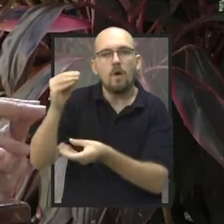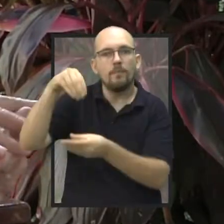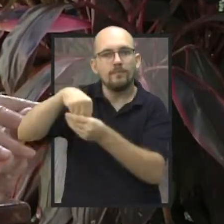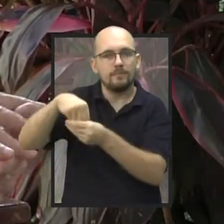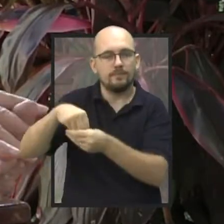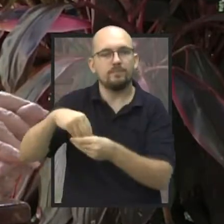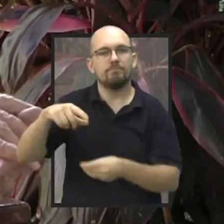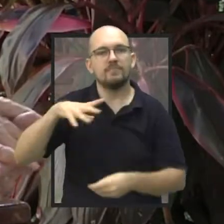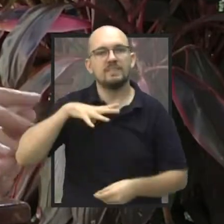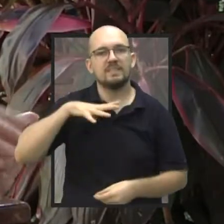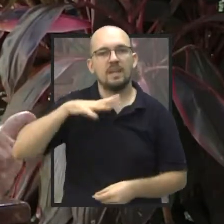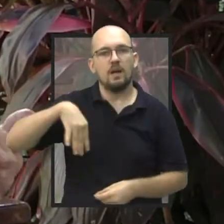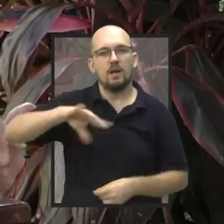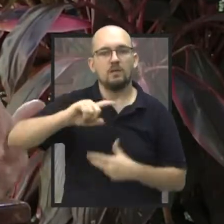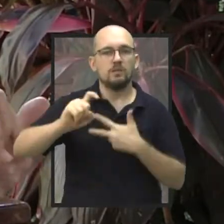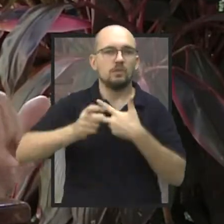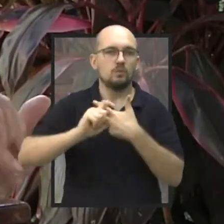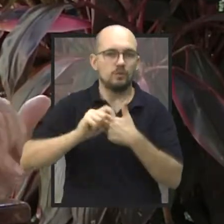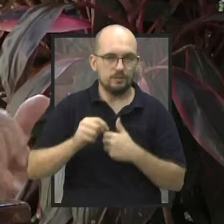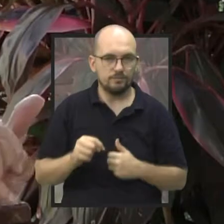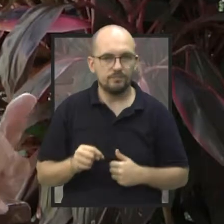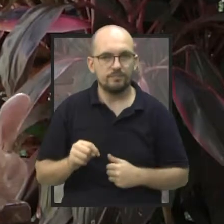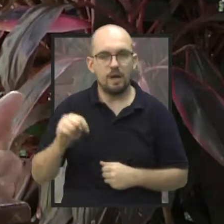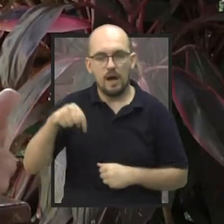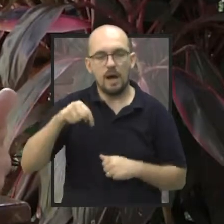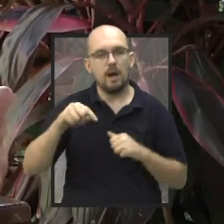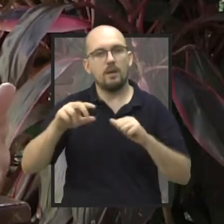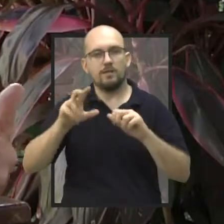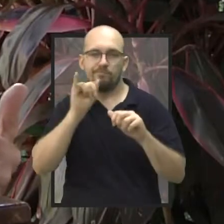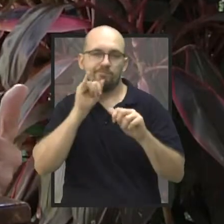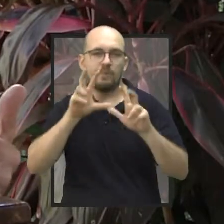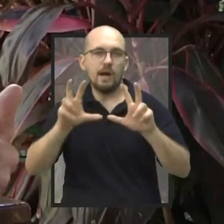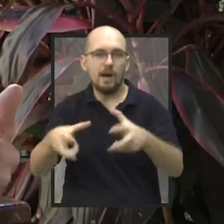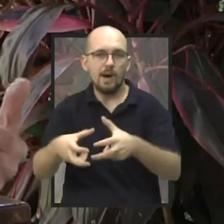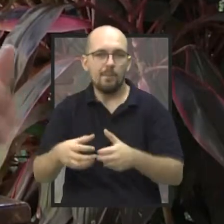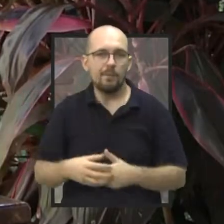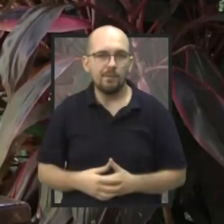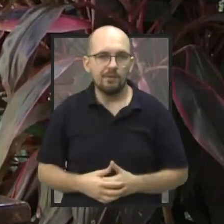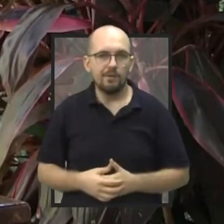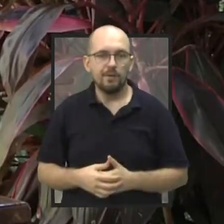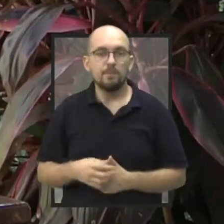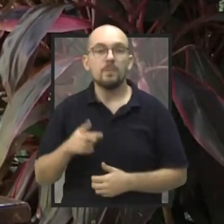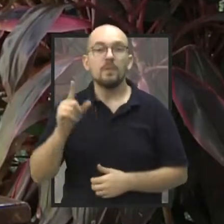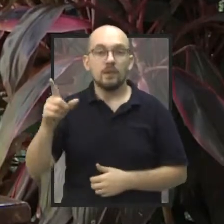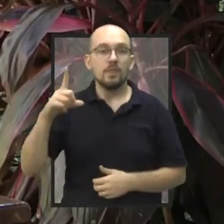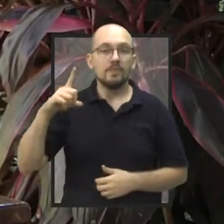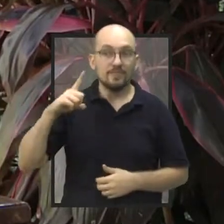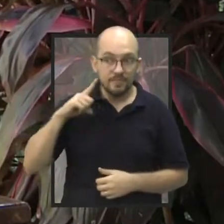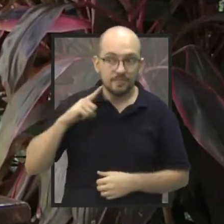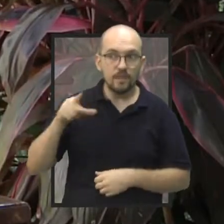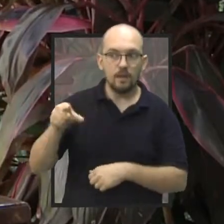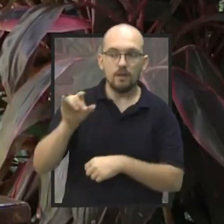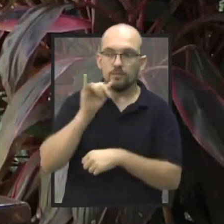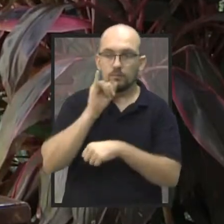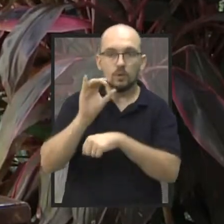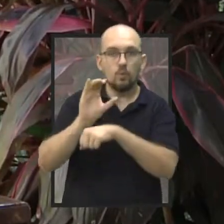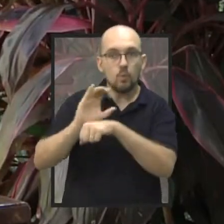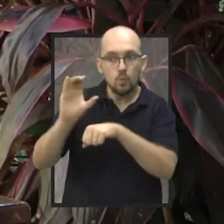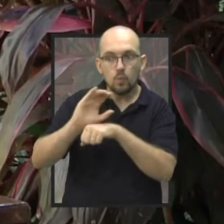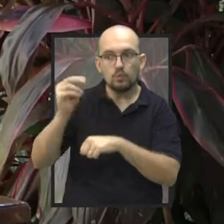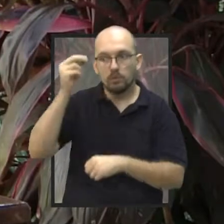municípios aqui, no executivo, aqui na Câmara Municipal. Quem tem esse tipo de